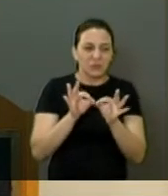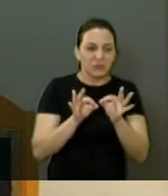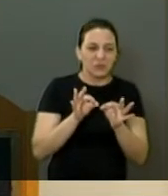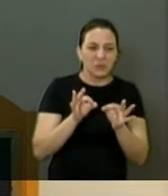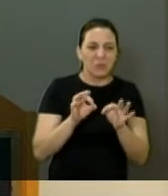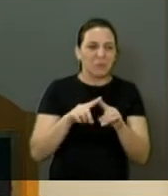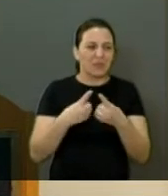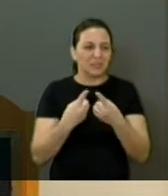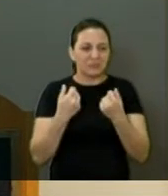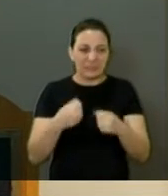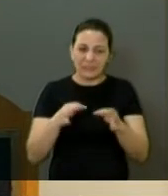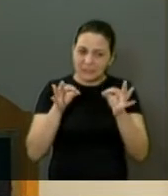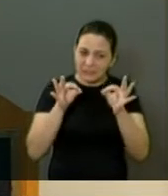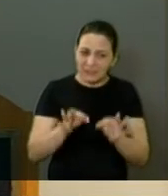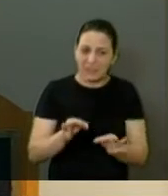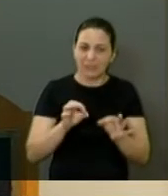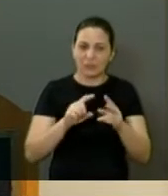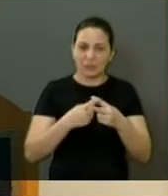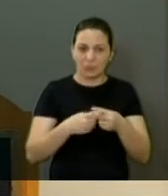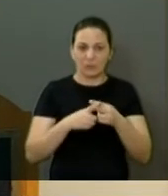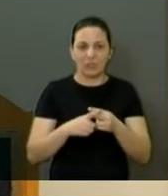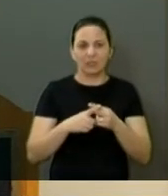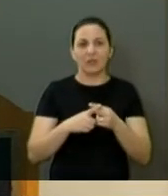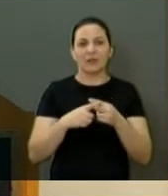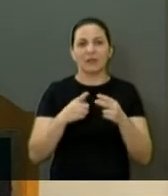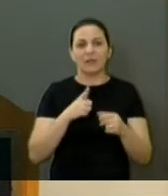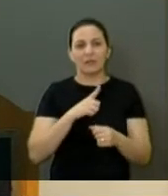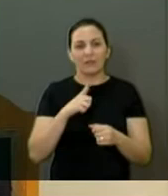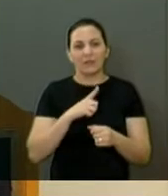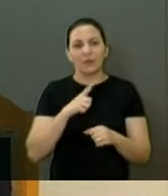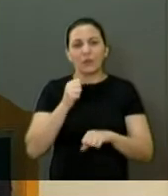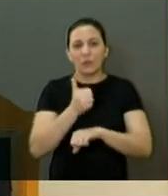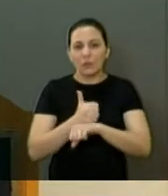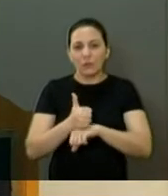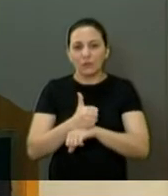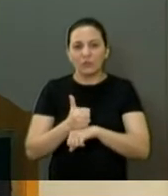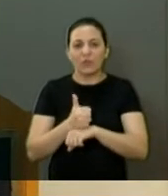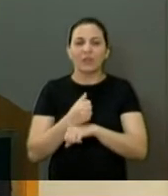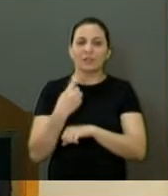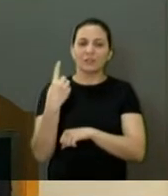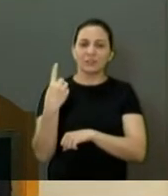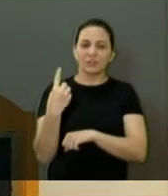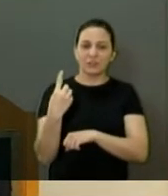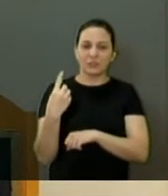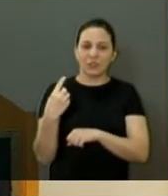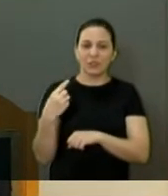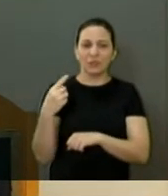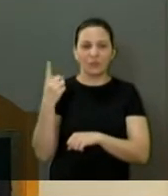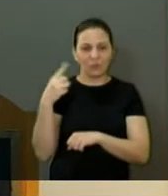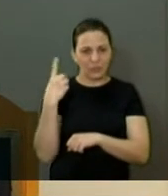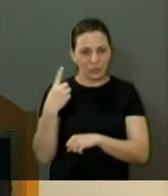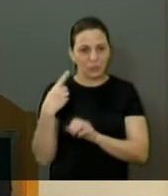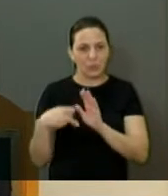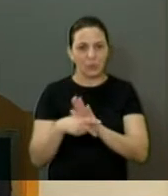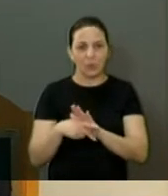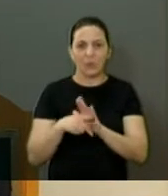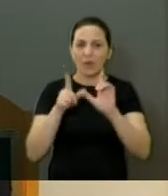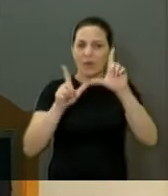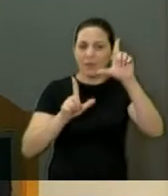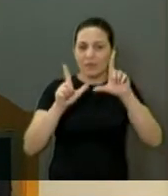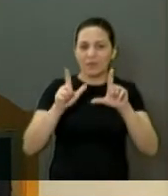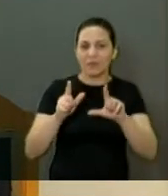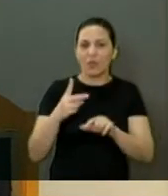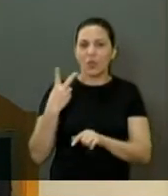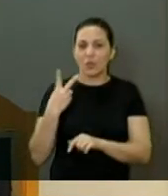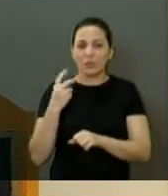vão fazer os reparos ventilador os profissionais lá que vão bem e levaram uma tv lá já faz uns